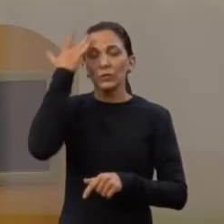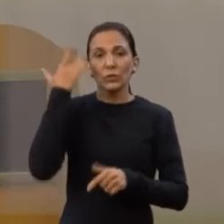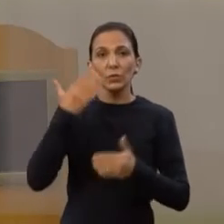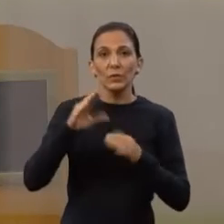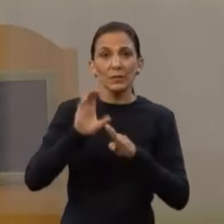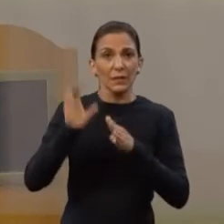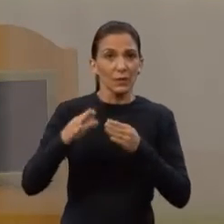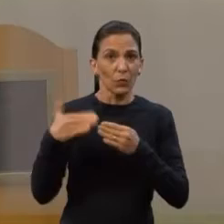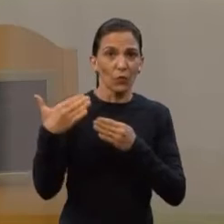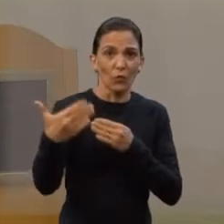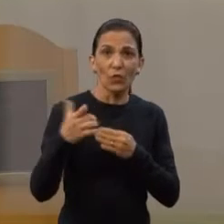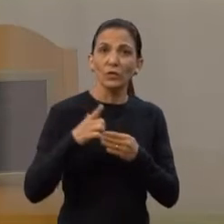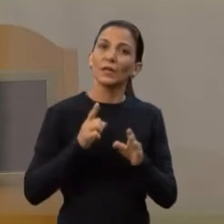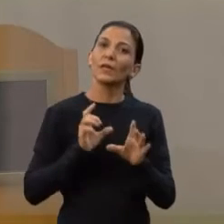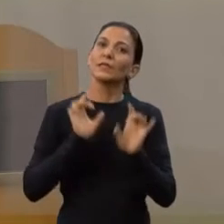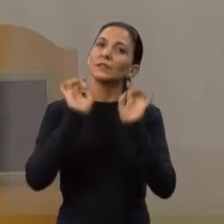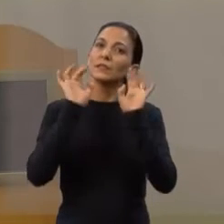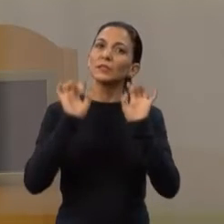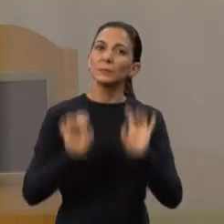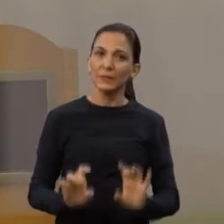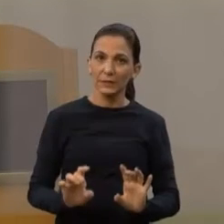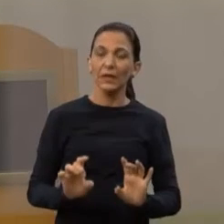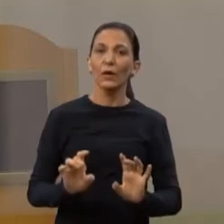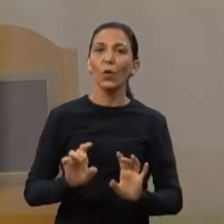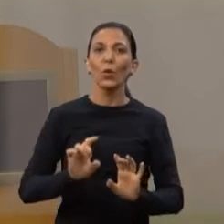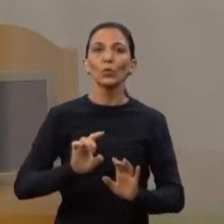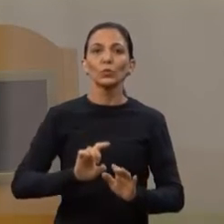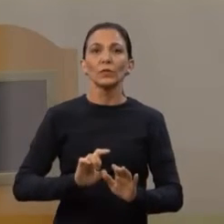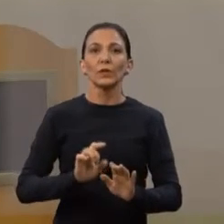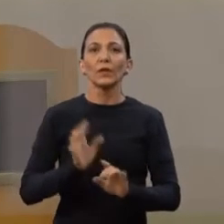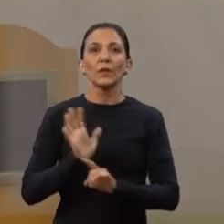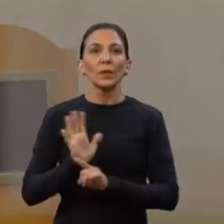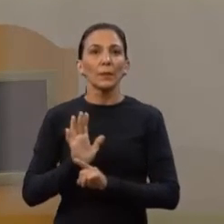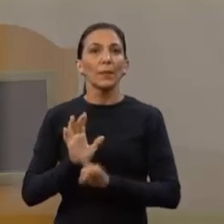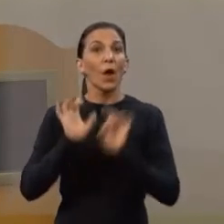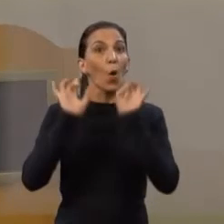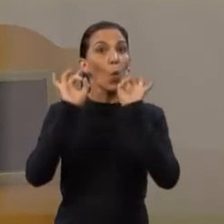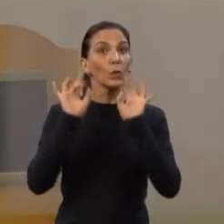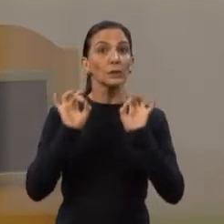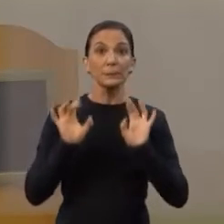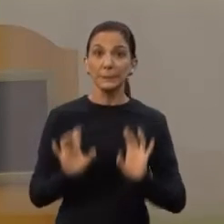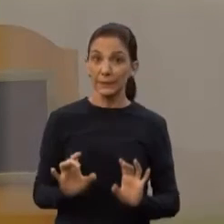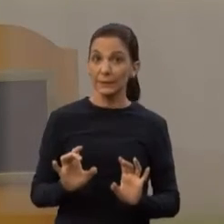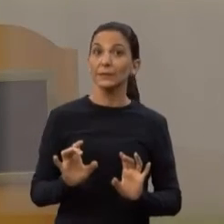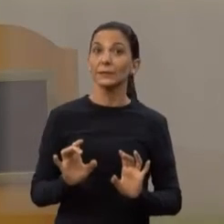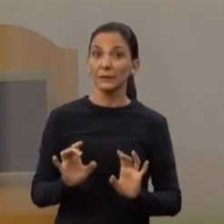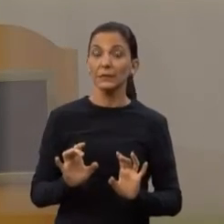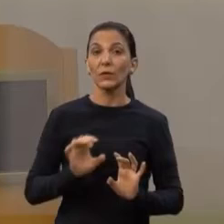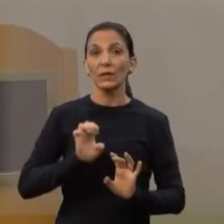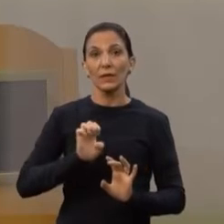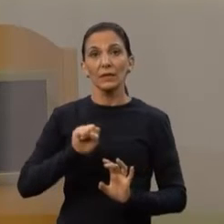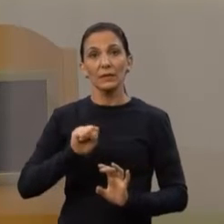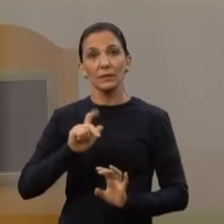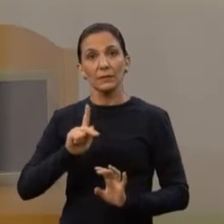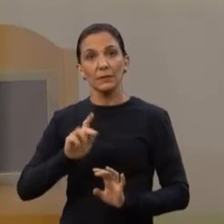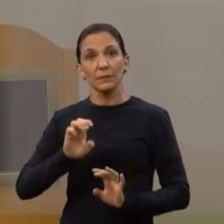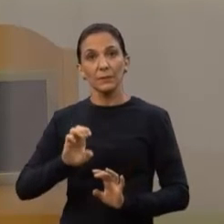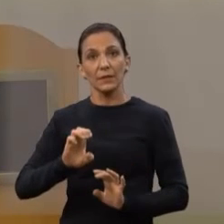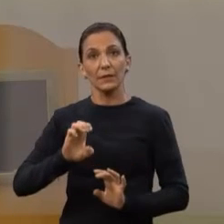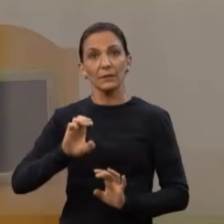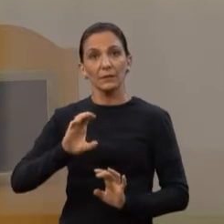produzimos então um especial que eu costumo chamar de documentário mas a TV Câmara falou que é um especial Então vamos falar a palavra certa para